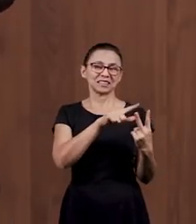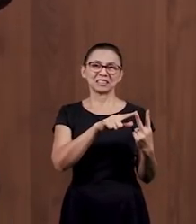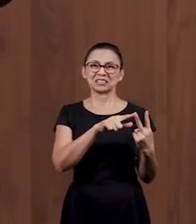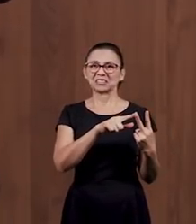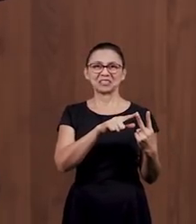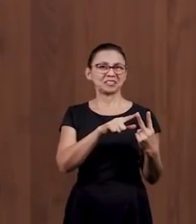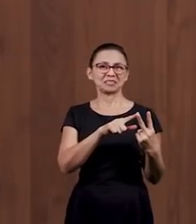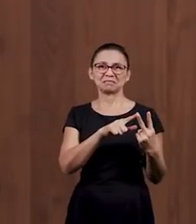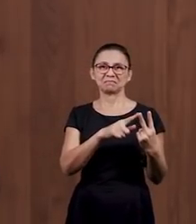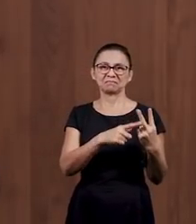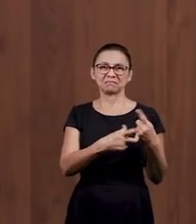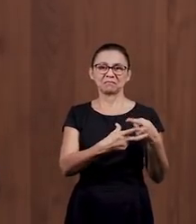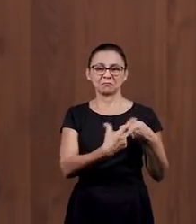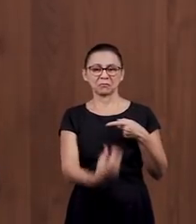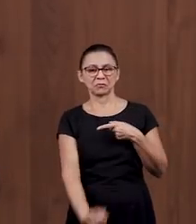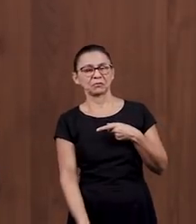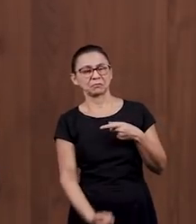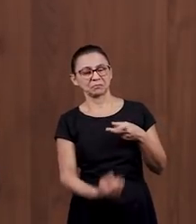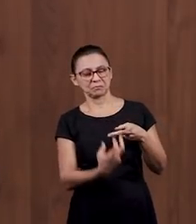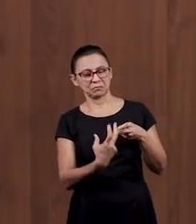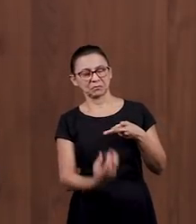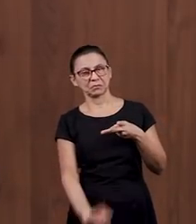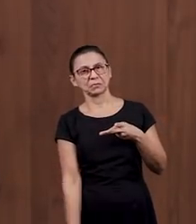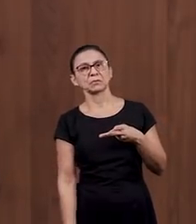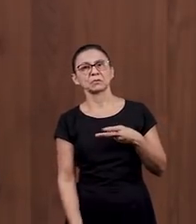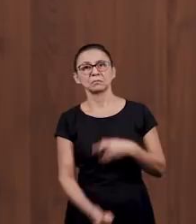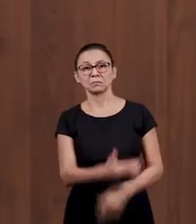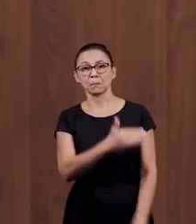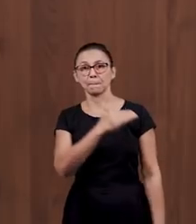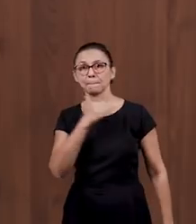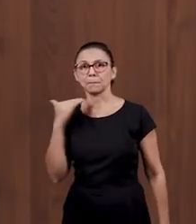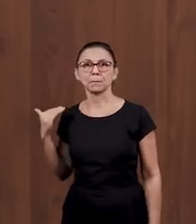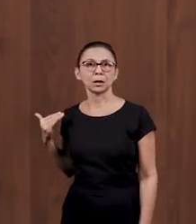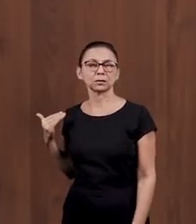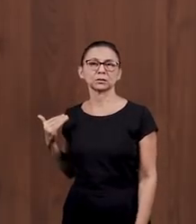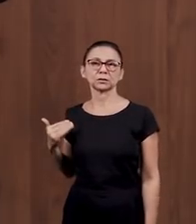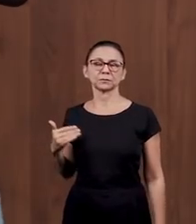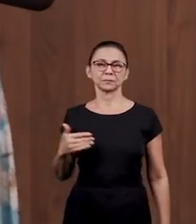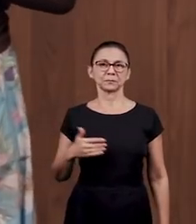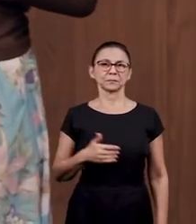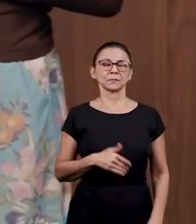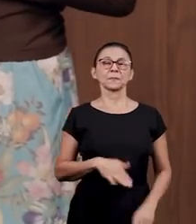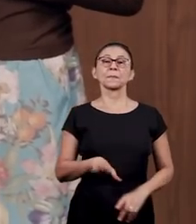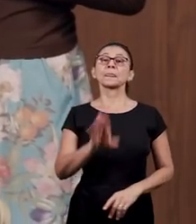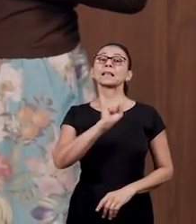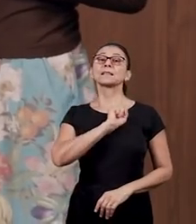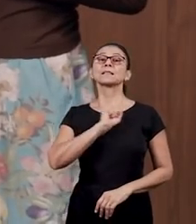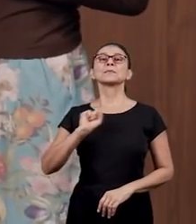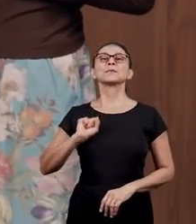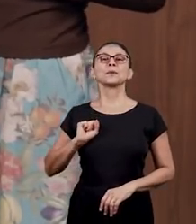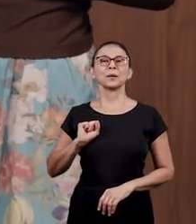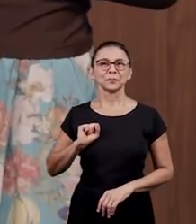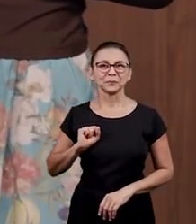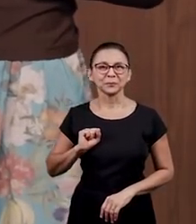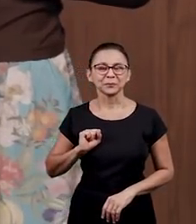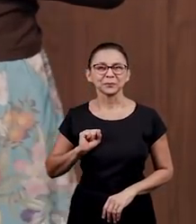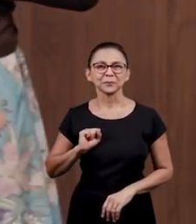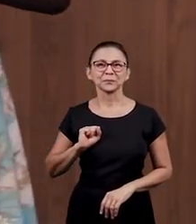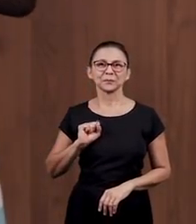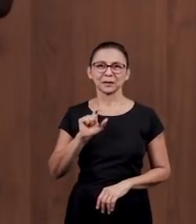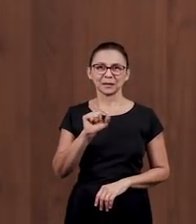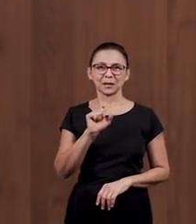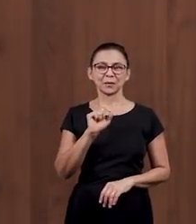não foram vencedores. O fim de Ofni e Finéias foi morte. Mas Samuel é para nós